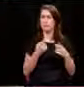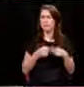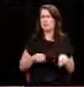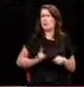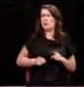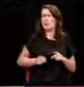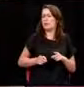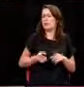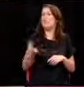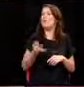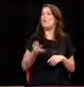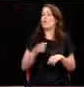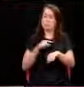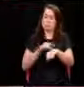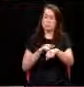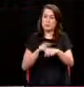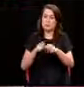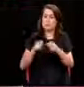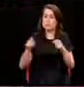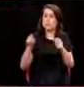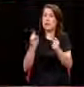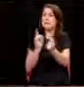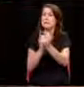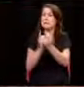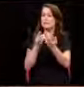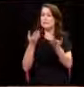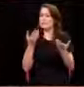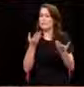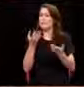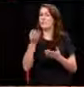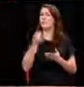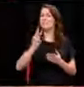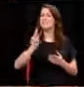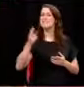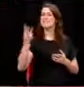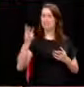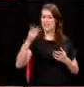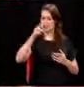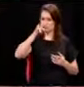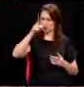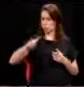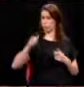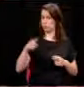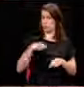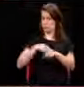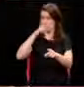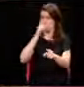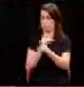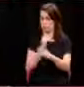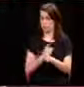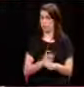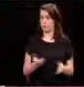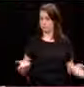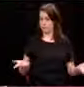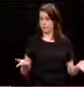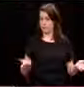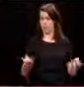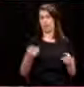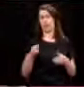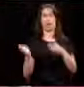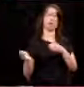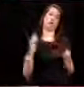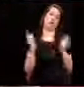atendimento. Okay. Porque estamos a falar numa comunicação que está a ser feita entre três pessoas em simultâneo, ao contrário do ouvinte, que é diretamente com a linha do Benfica.